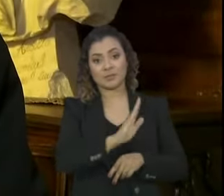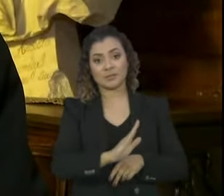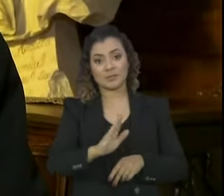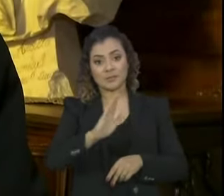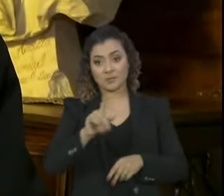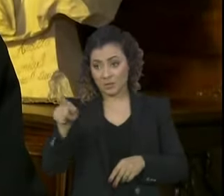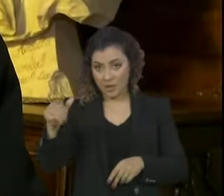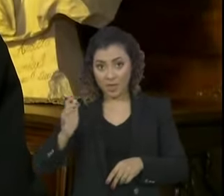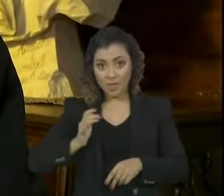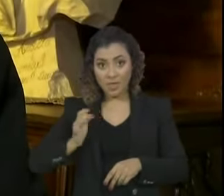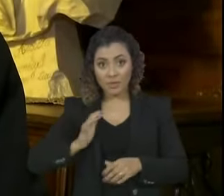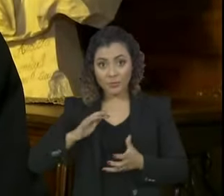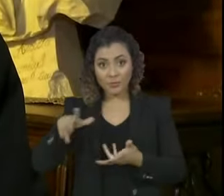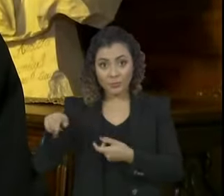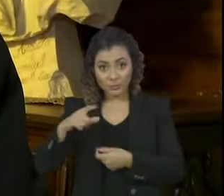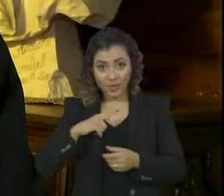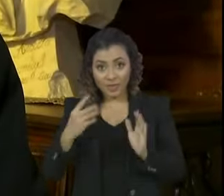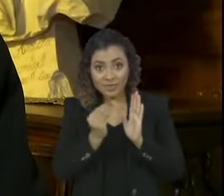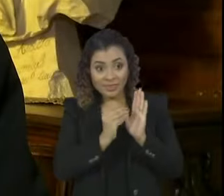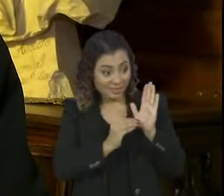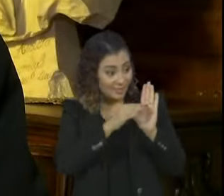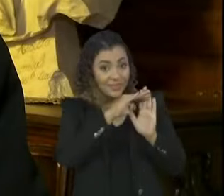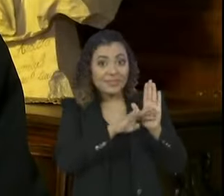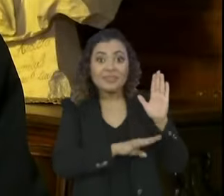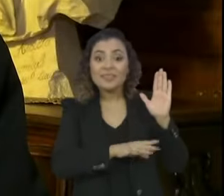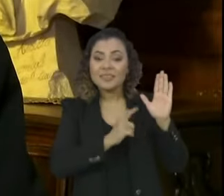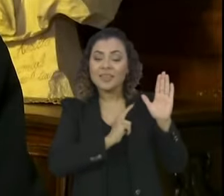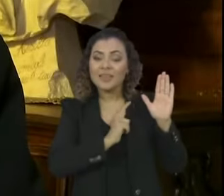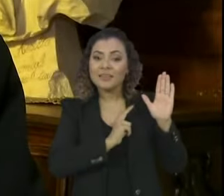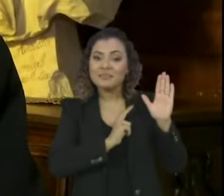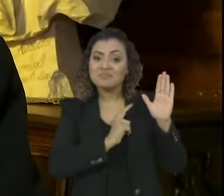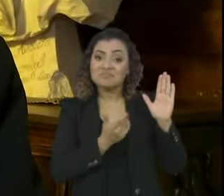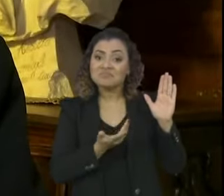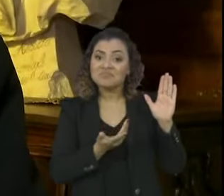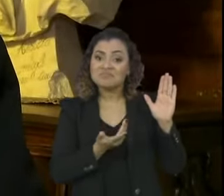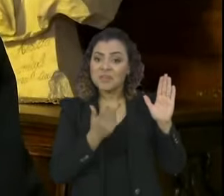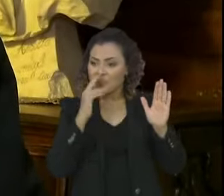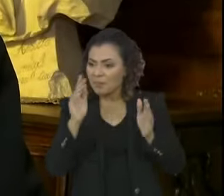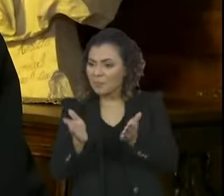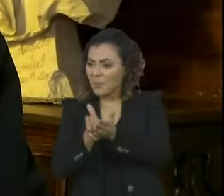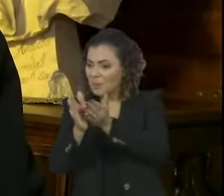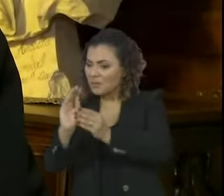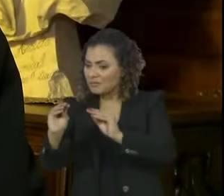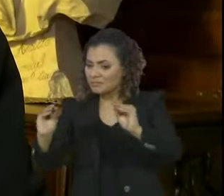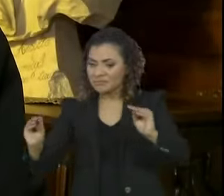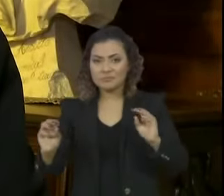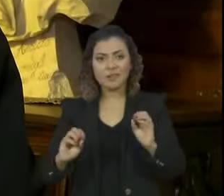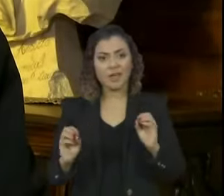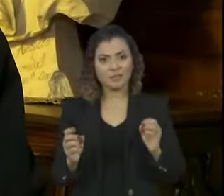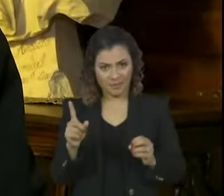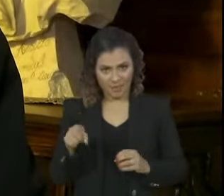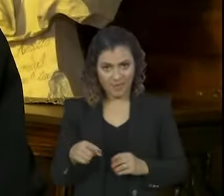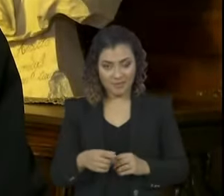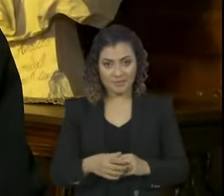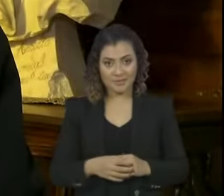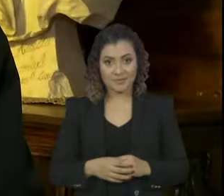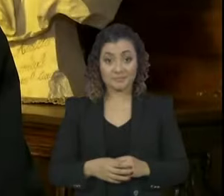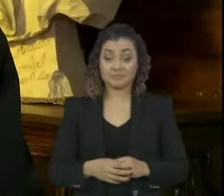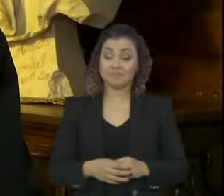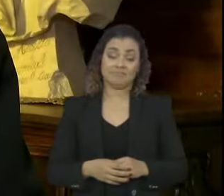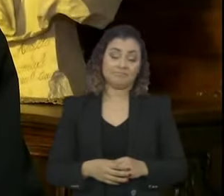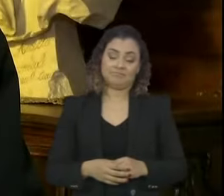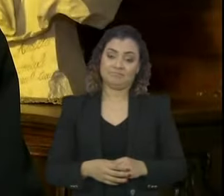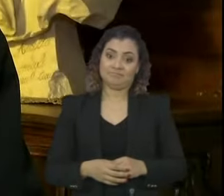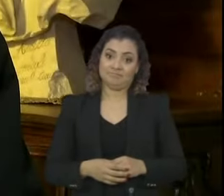entre os mais ricos do mundo e não ligando para a miséria dos outros o que